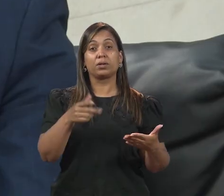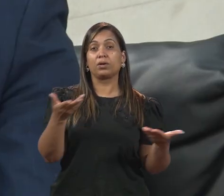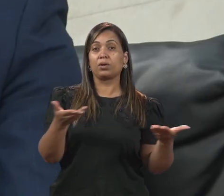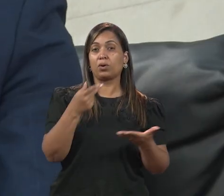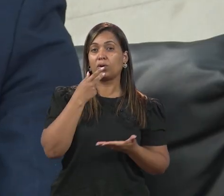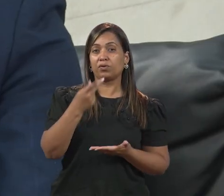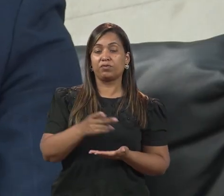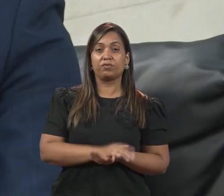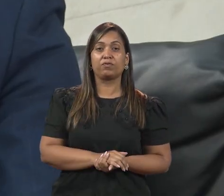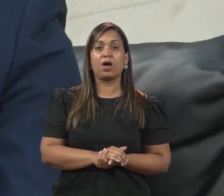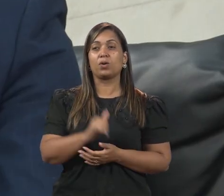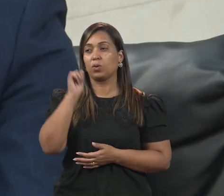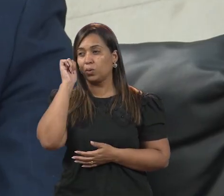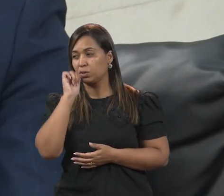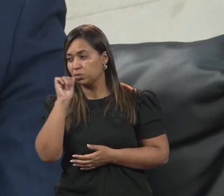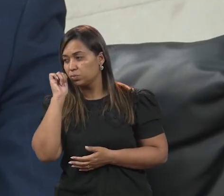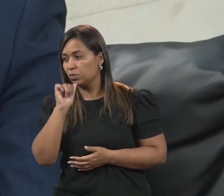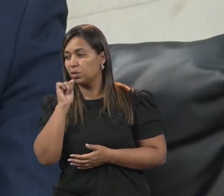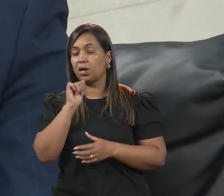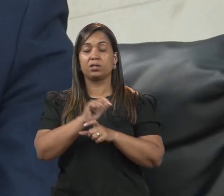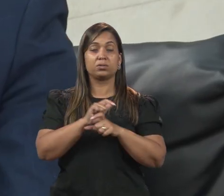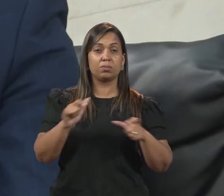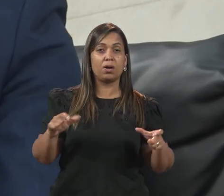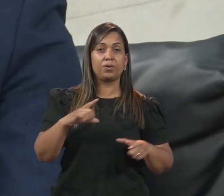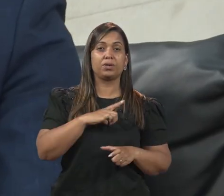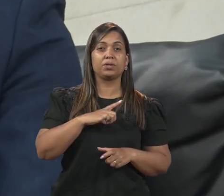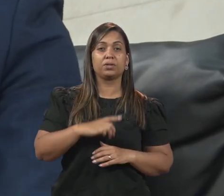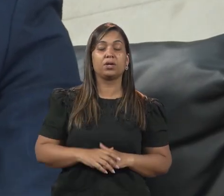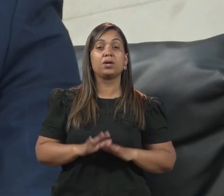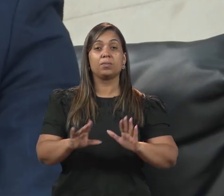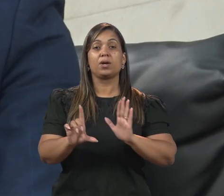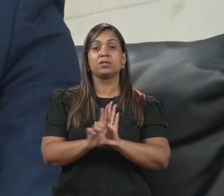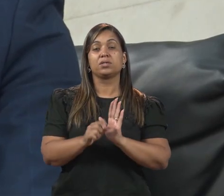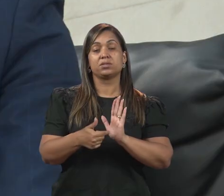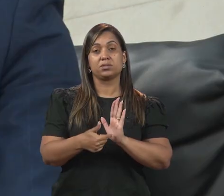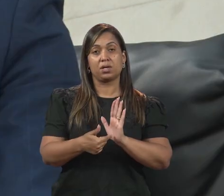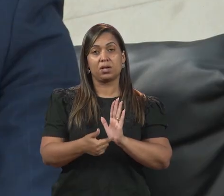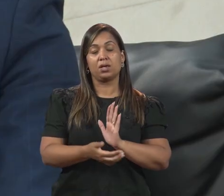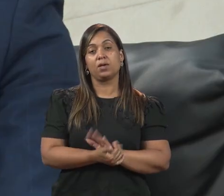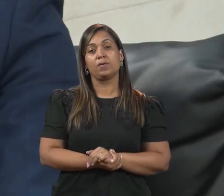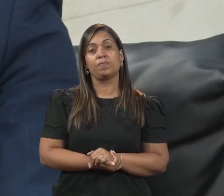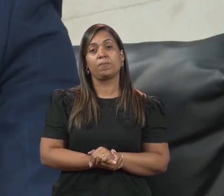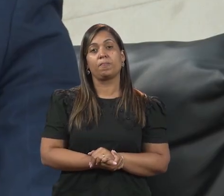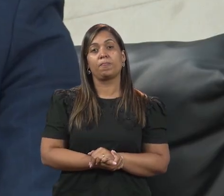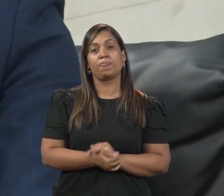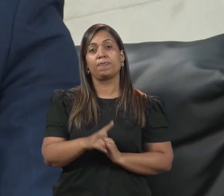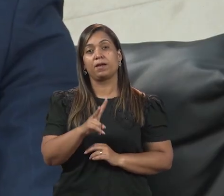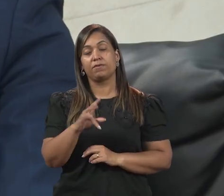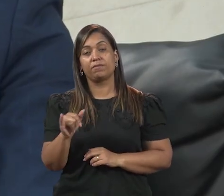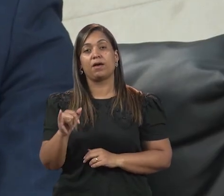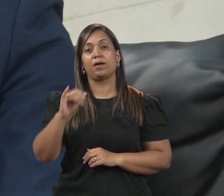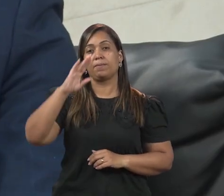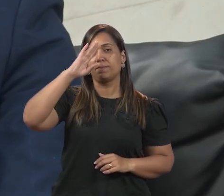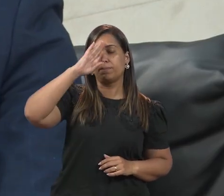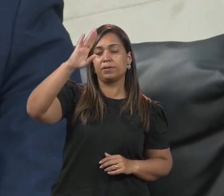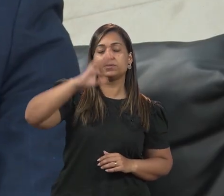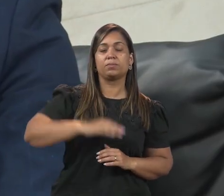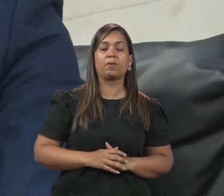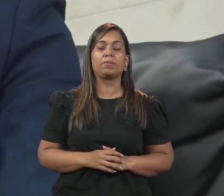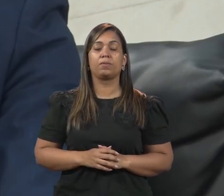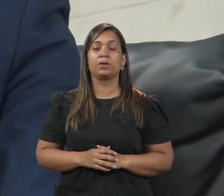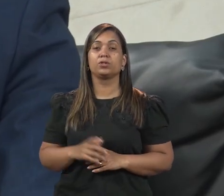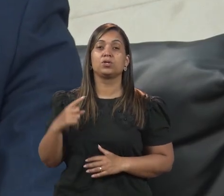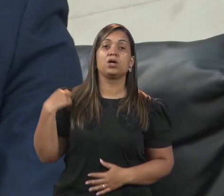falo com as mulheres, que são a grande maioria, mas essa lei ela vem de encontro principalmente